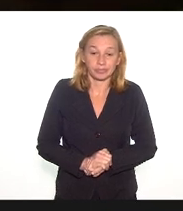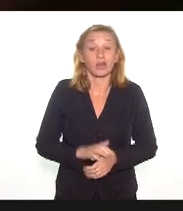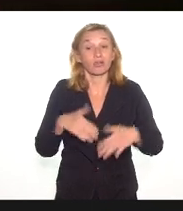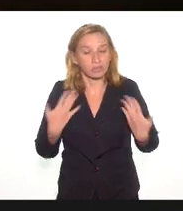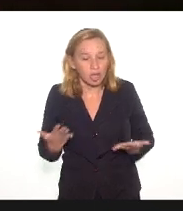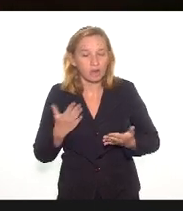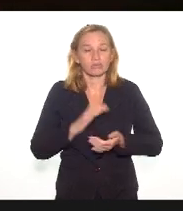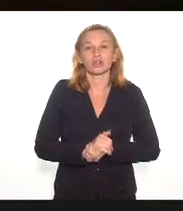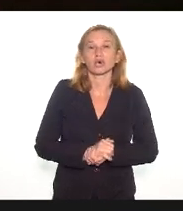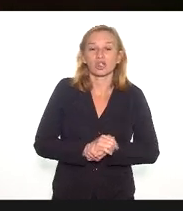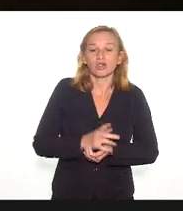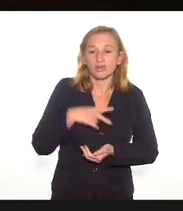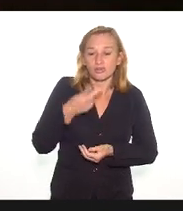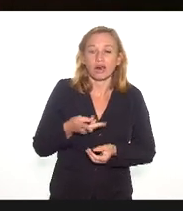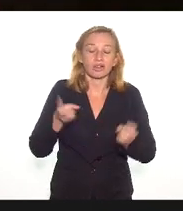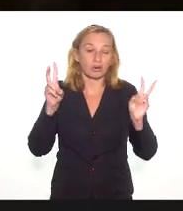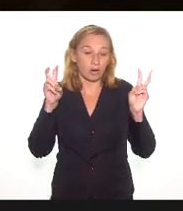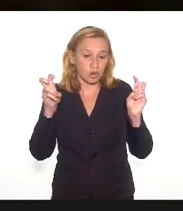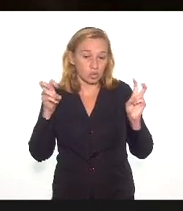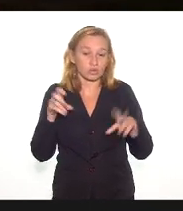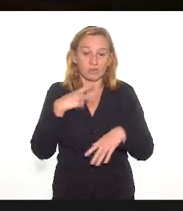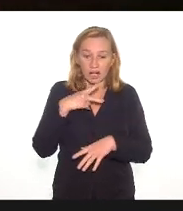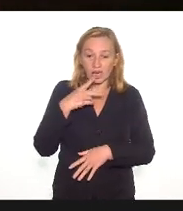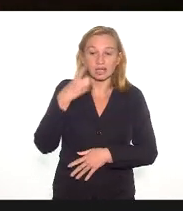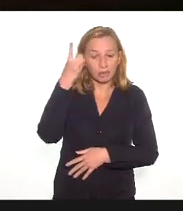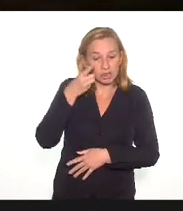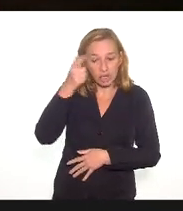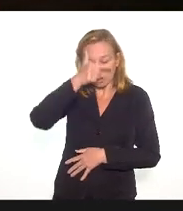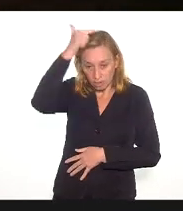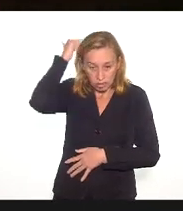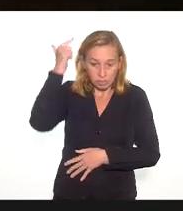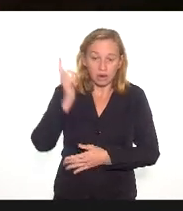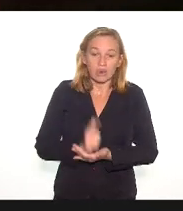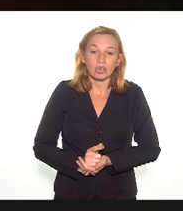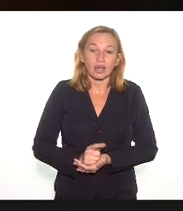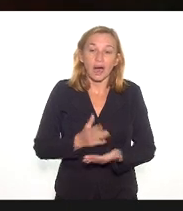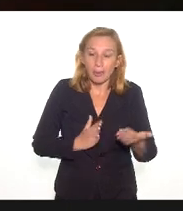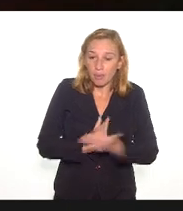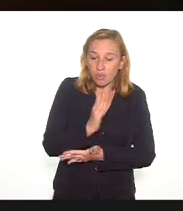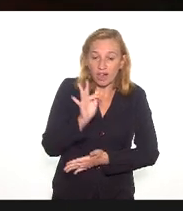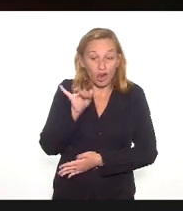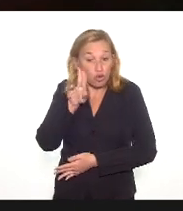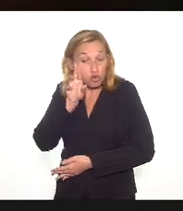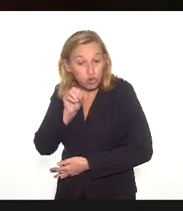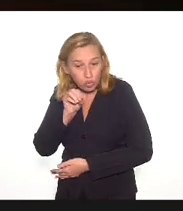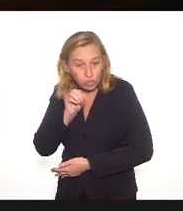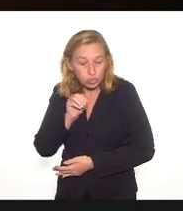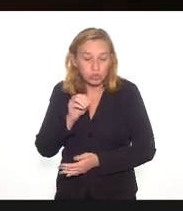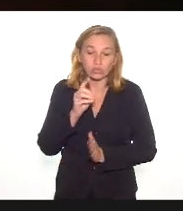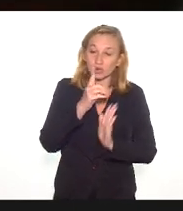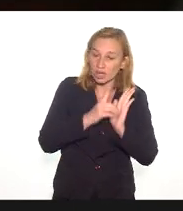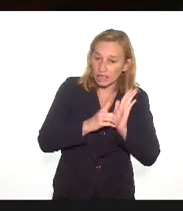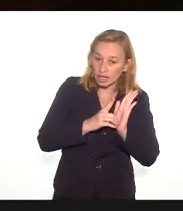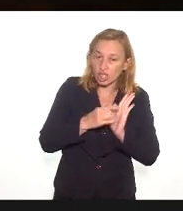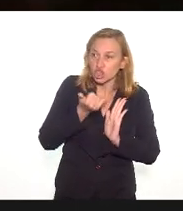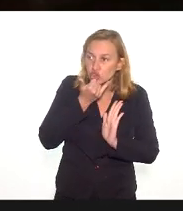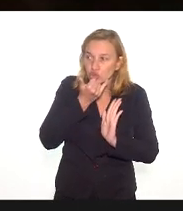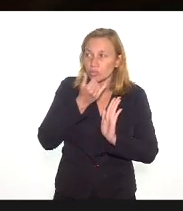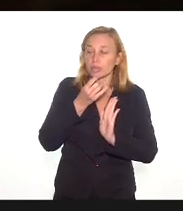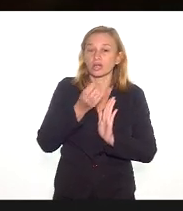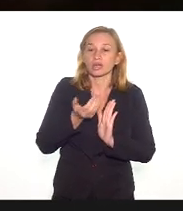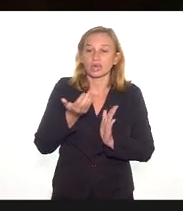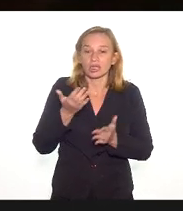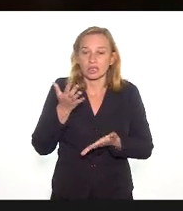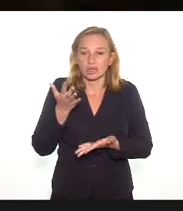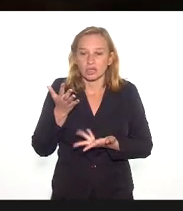Então, eu diria que a questão que está colocada, Luiz Paulo, para mim, é aprovar o fundo, o decreto... desculpe, decreto, é que eu não